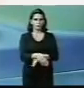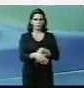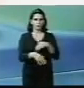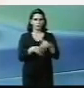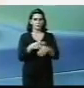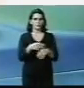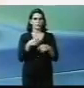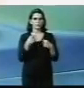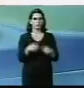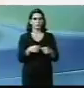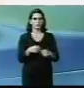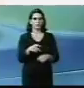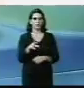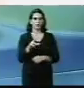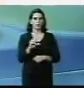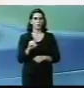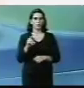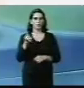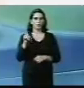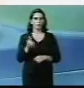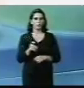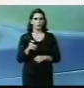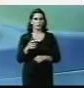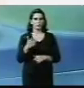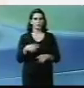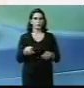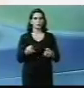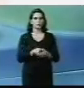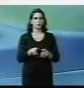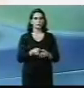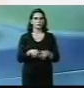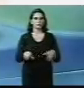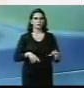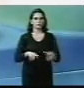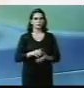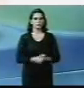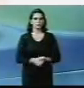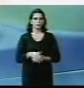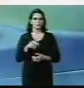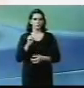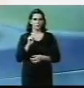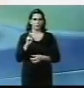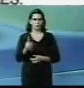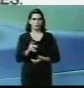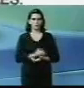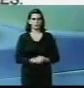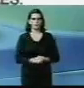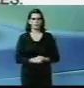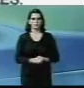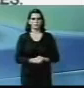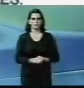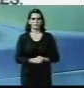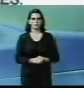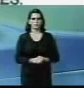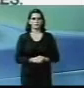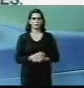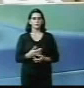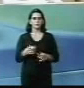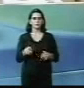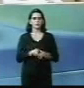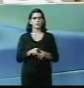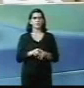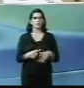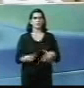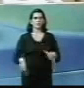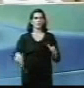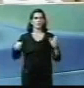do servidor de proxy. Então, outra função dele aí, ok? Bom, pessoal, vamos falar um pouquinho então sobre